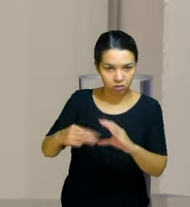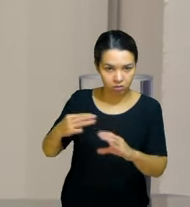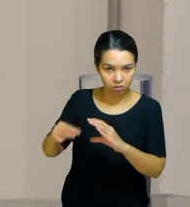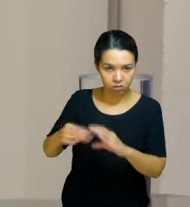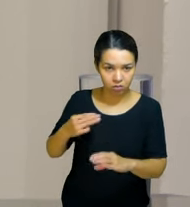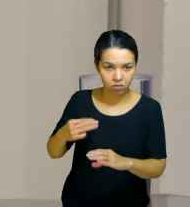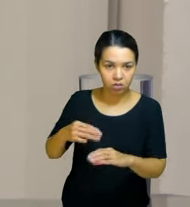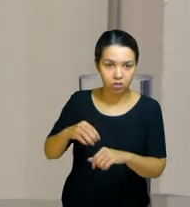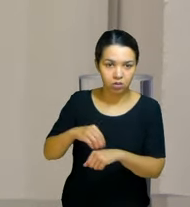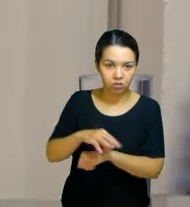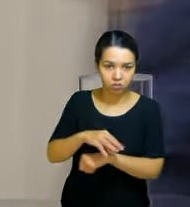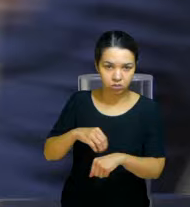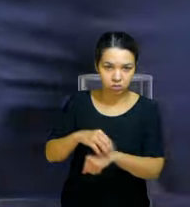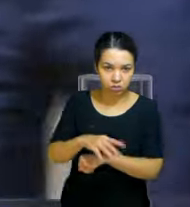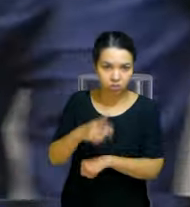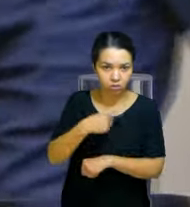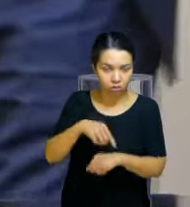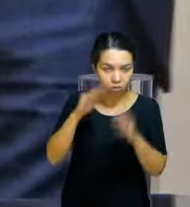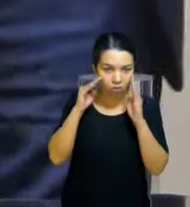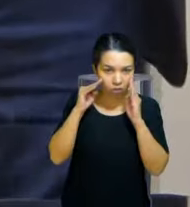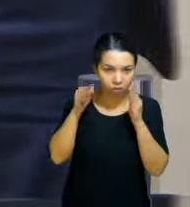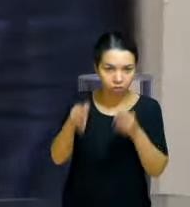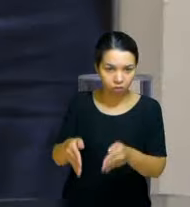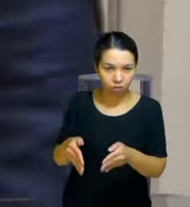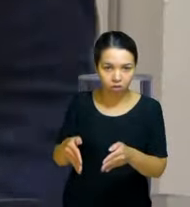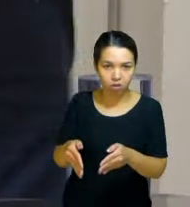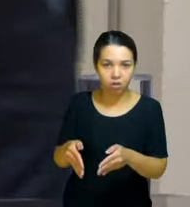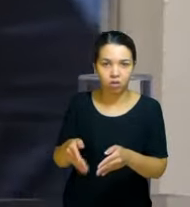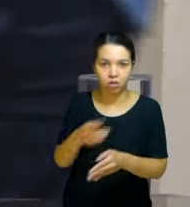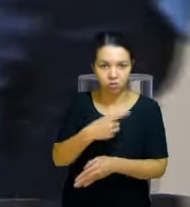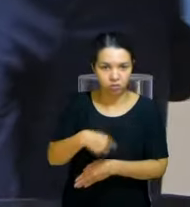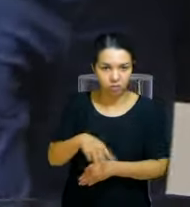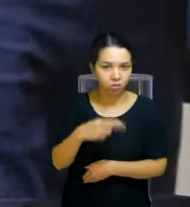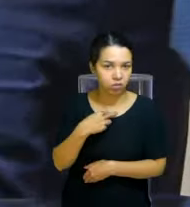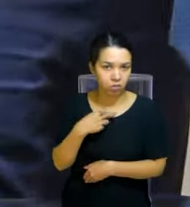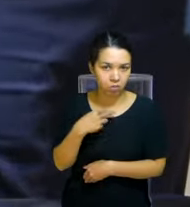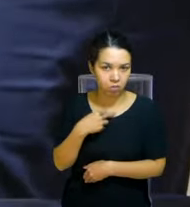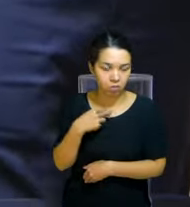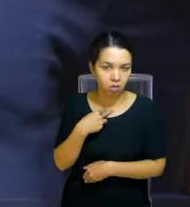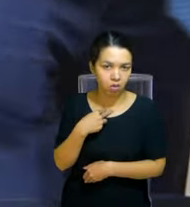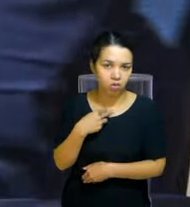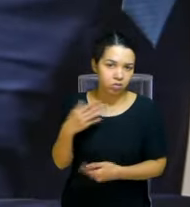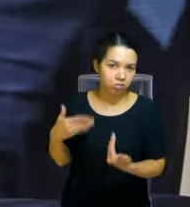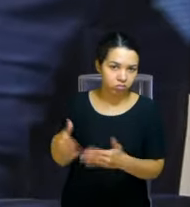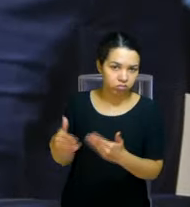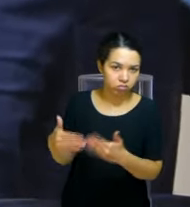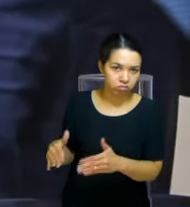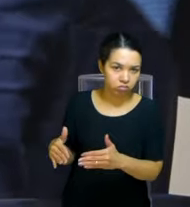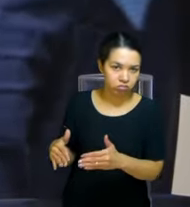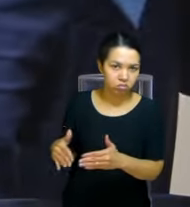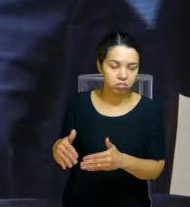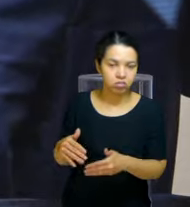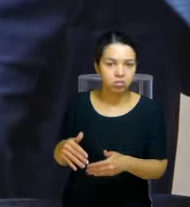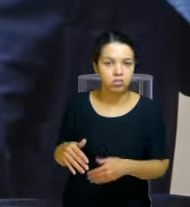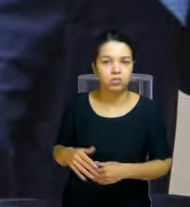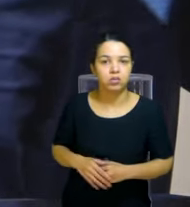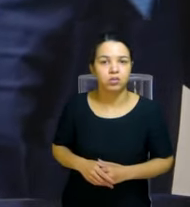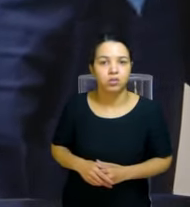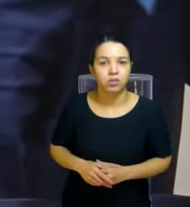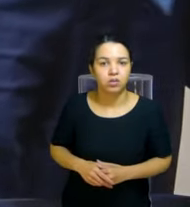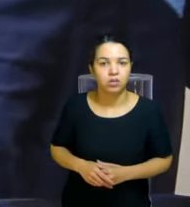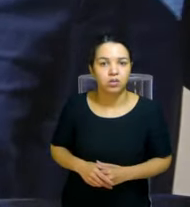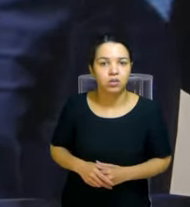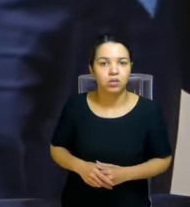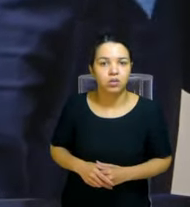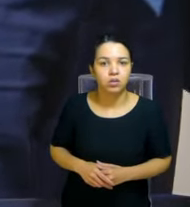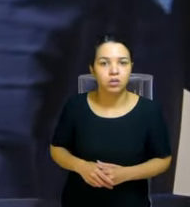Nós estamos focados nisso, nós não podemos mais, como eu disse, estar sujeito a tudo isso. Vamos oficiar também o